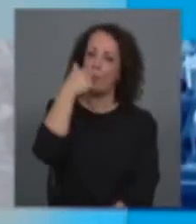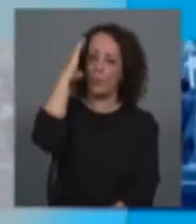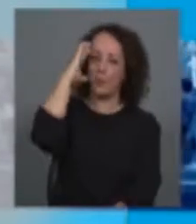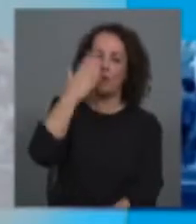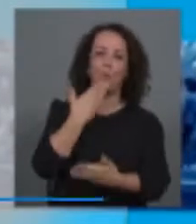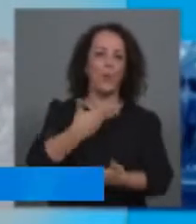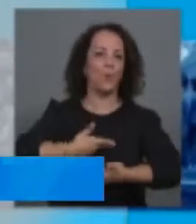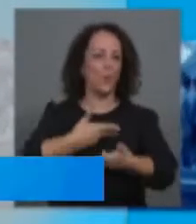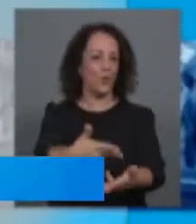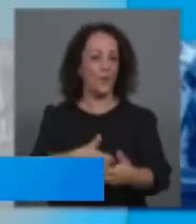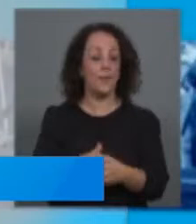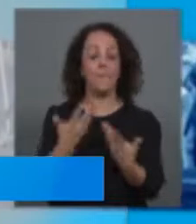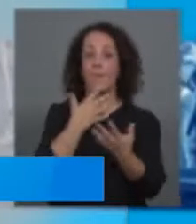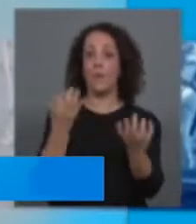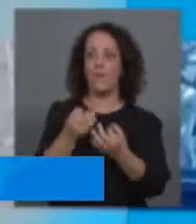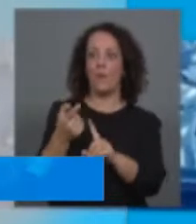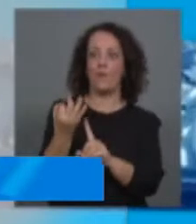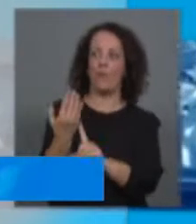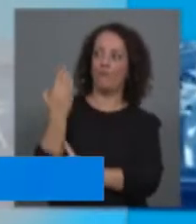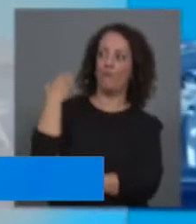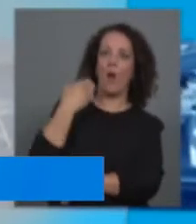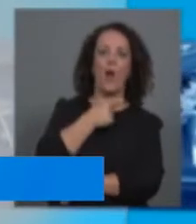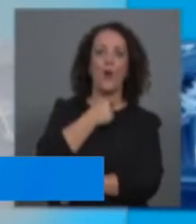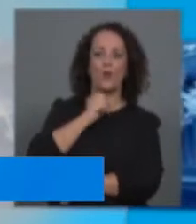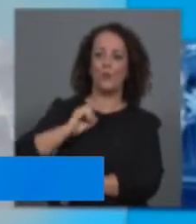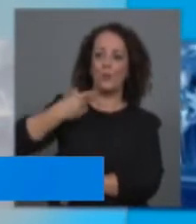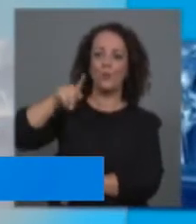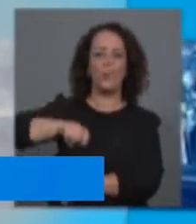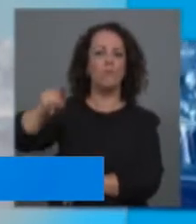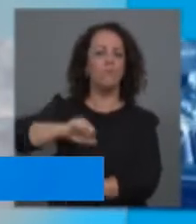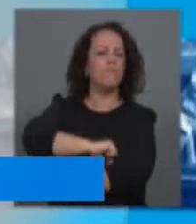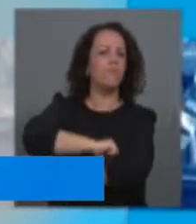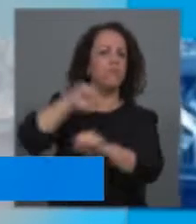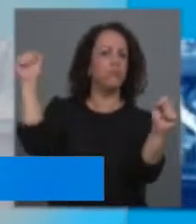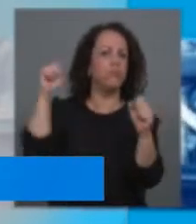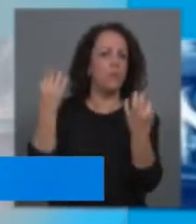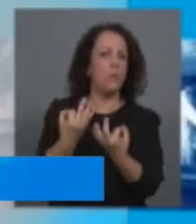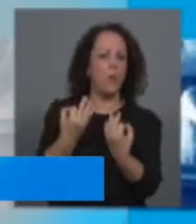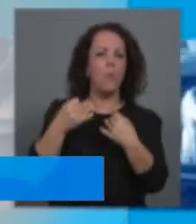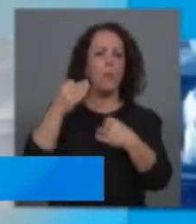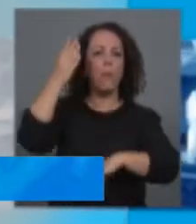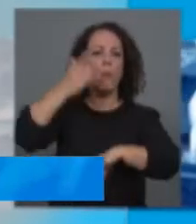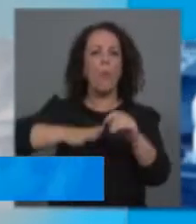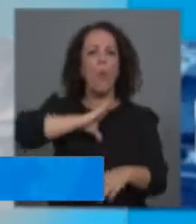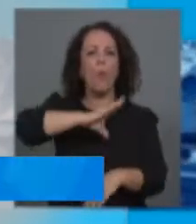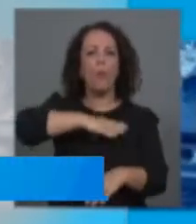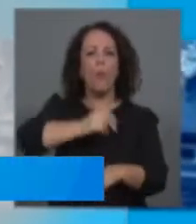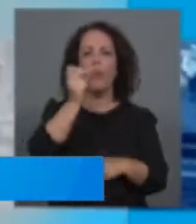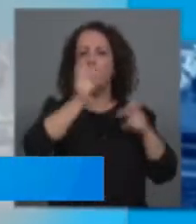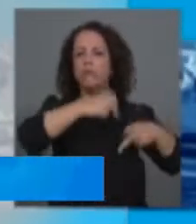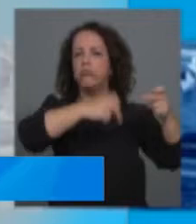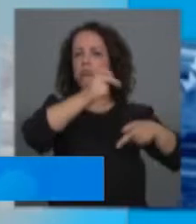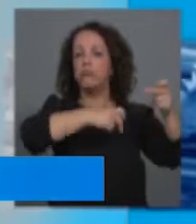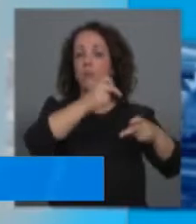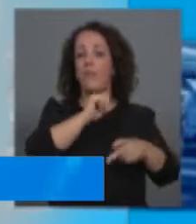De facto, já foi em agosto, no início de agosto, esta explosão e, de facto, com tudo o que tem acontecido no mundo, muitas vezes temos esta tendência para